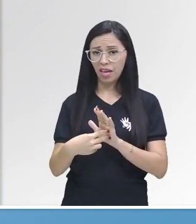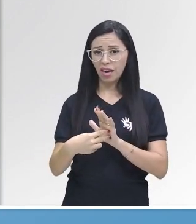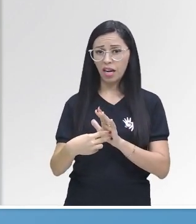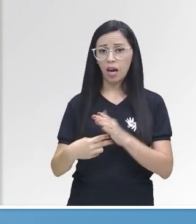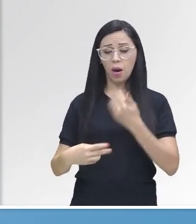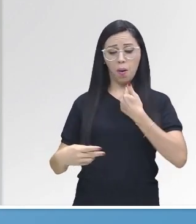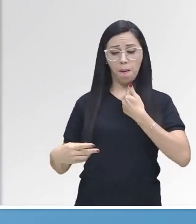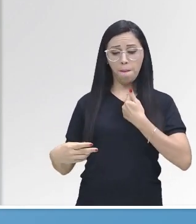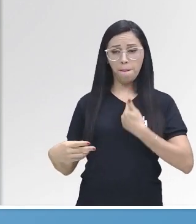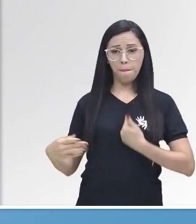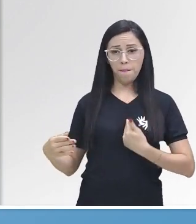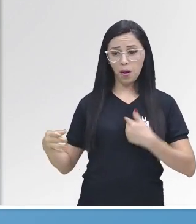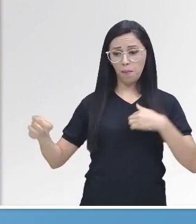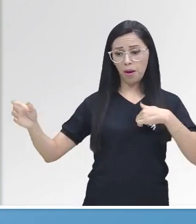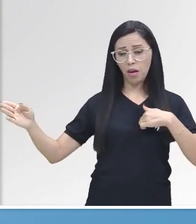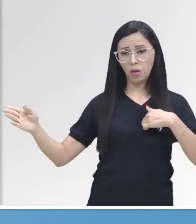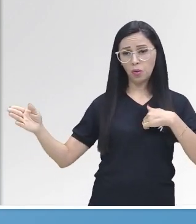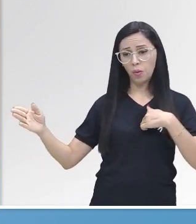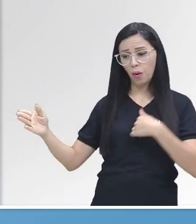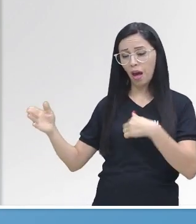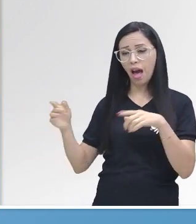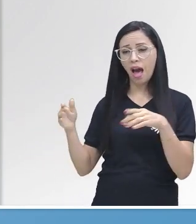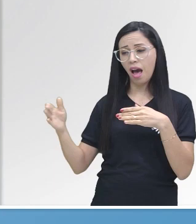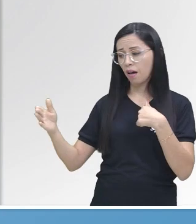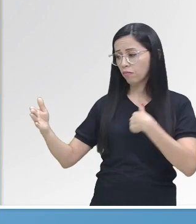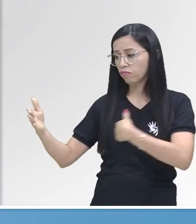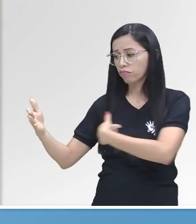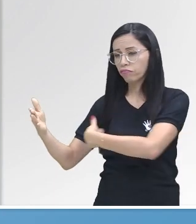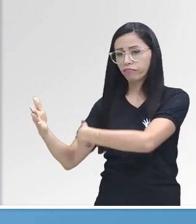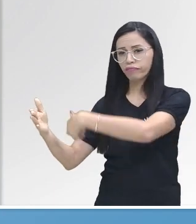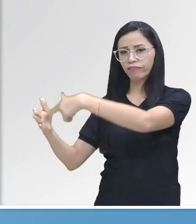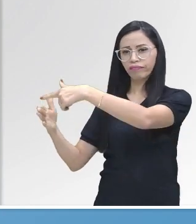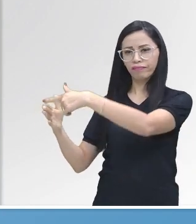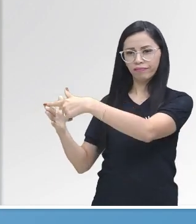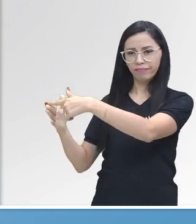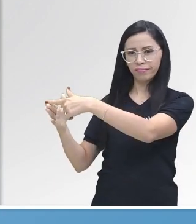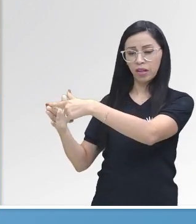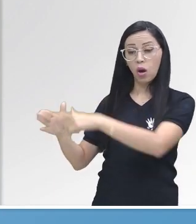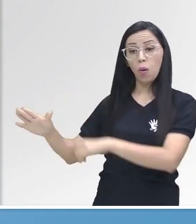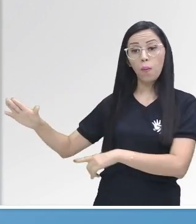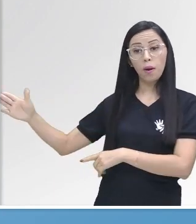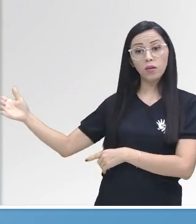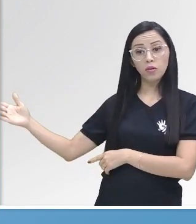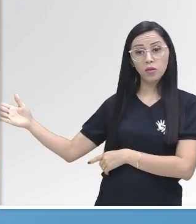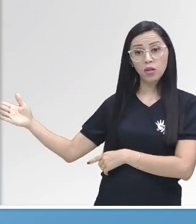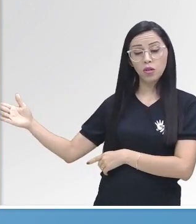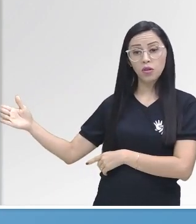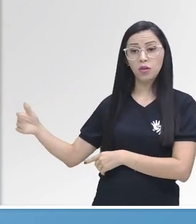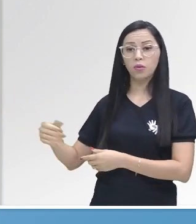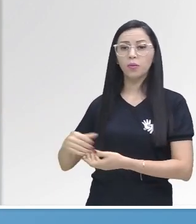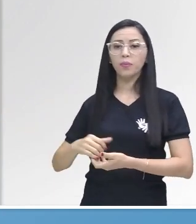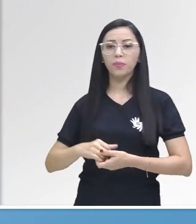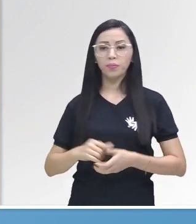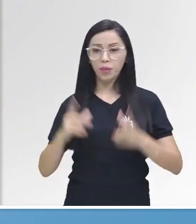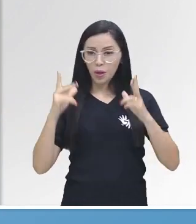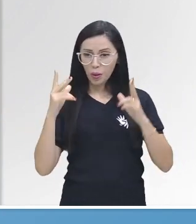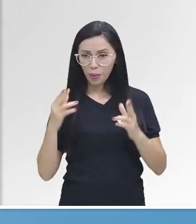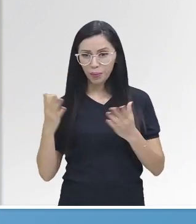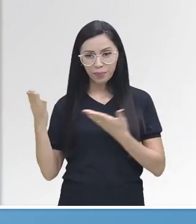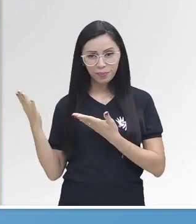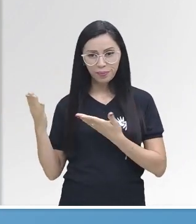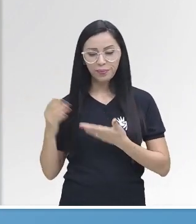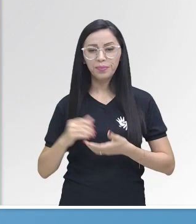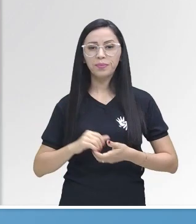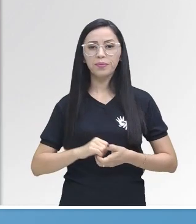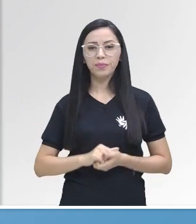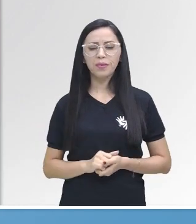meio peito à extremidade dos dedos médios da mão, com o braço estendido na horizontal e muitas